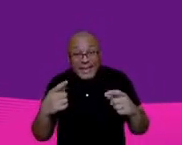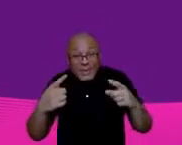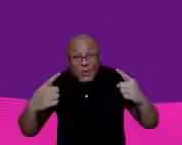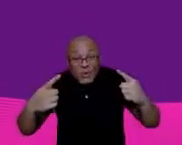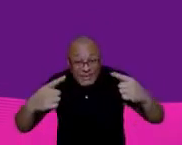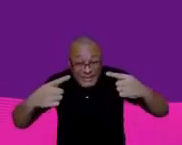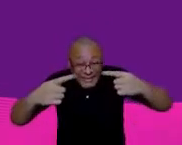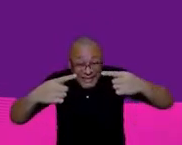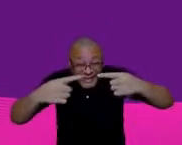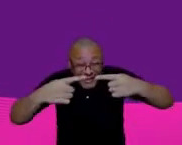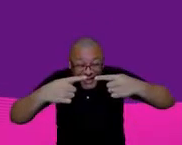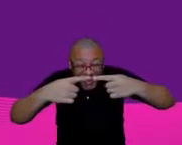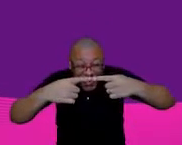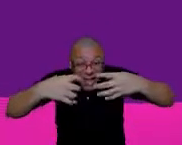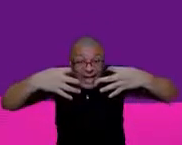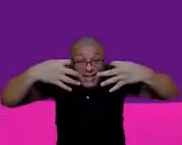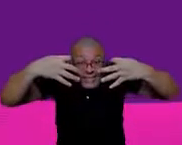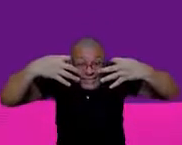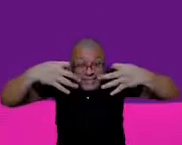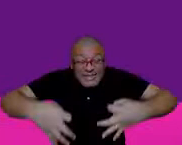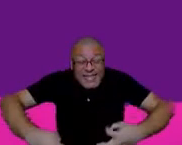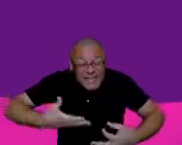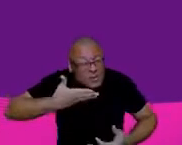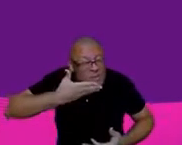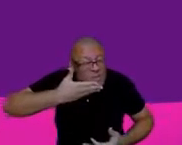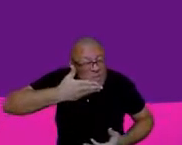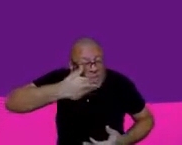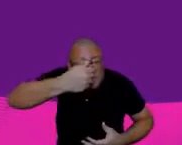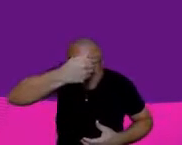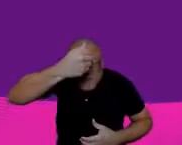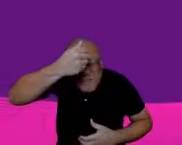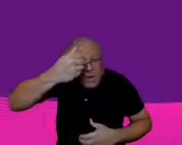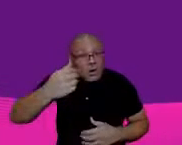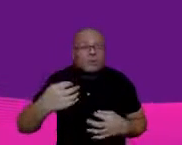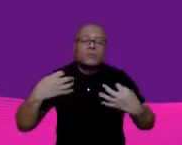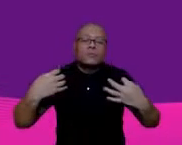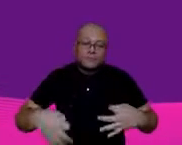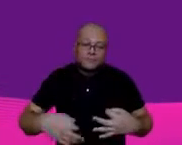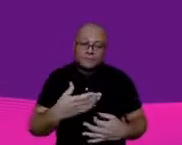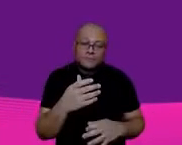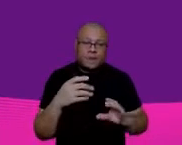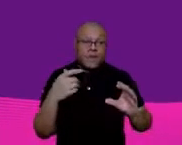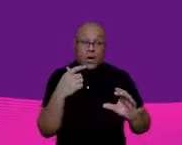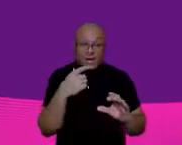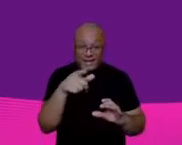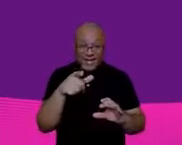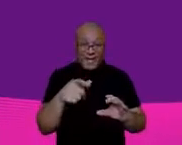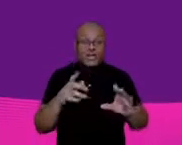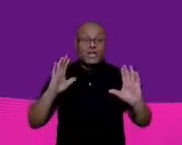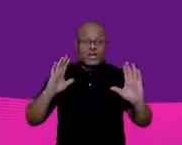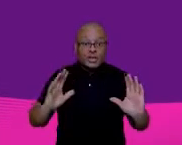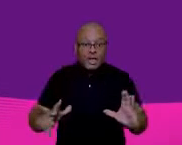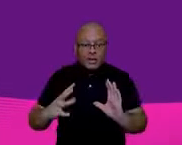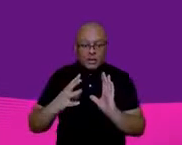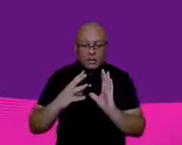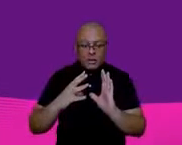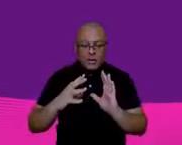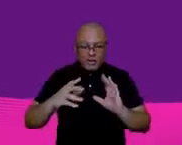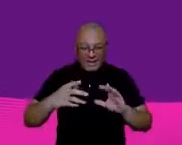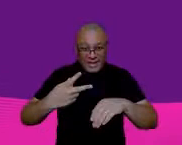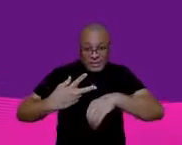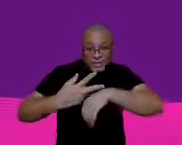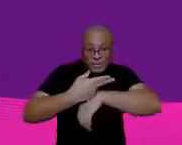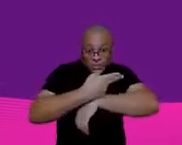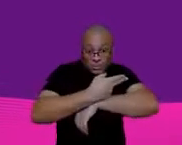túnel de segurança mais preciso possível. Esse é um caso que foi feito uma tomografia pós-operatória. Felizmente, eu acertei os